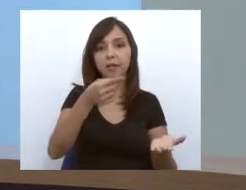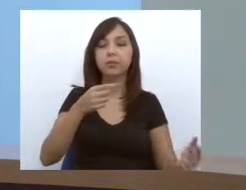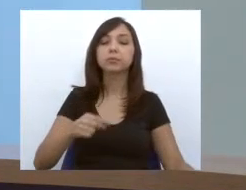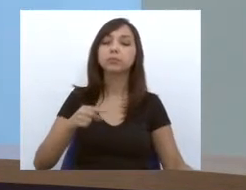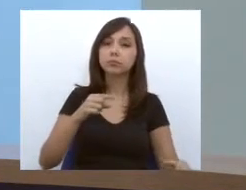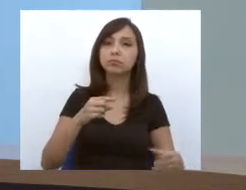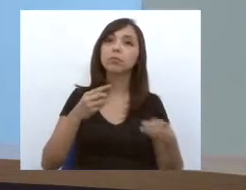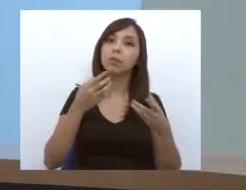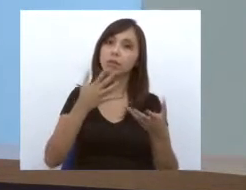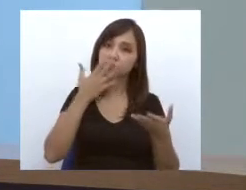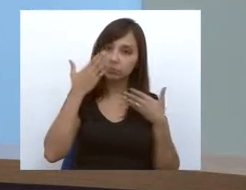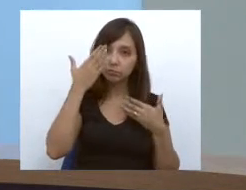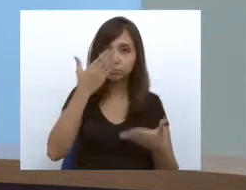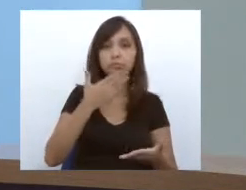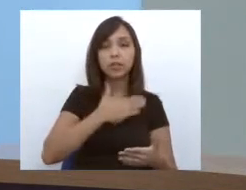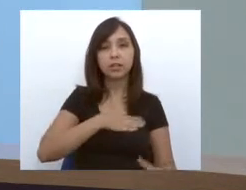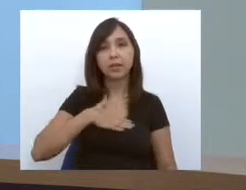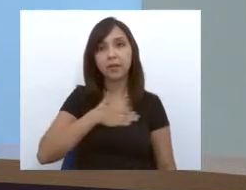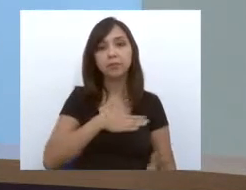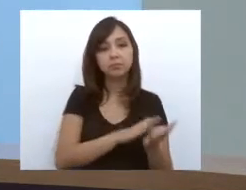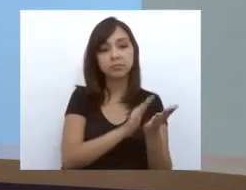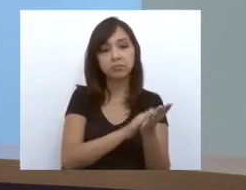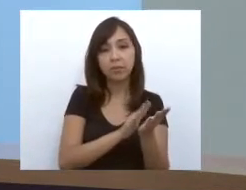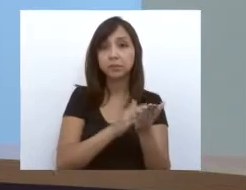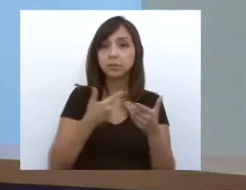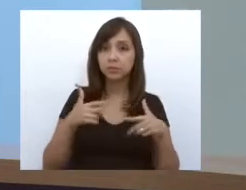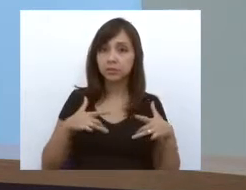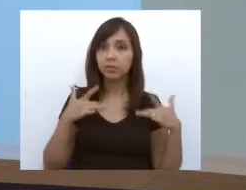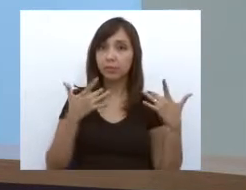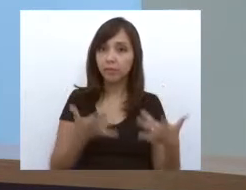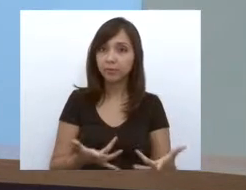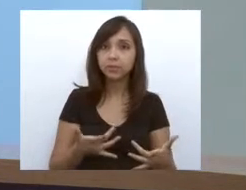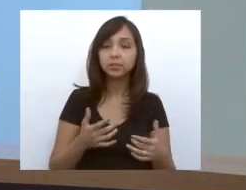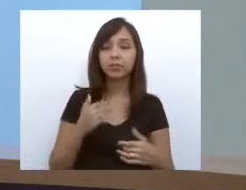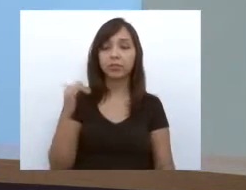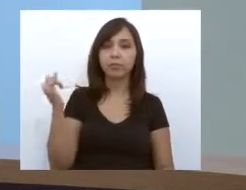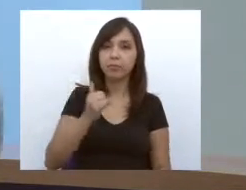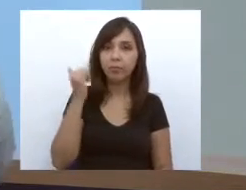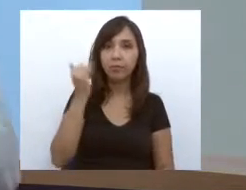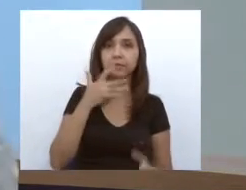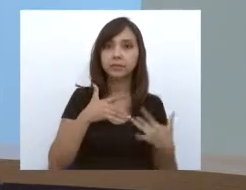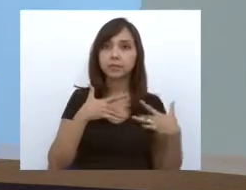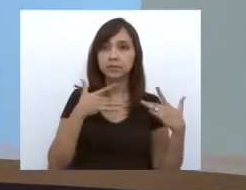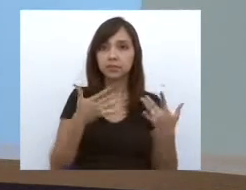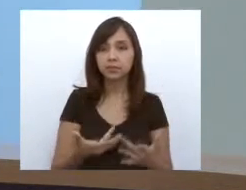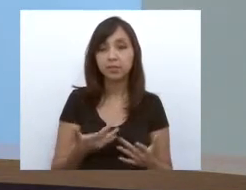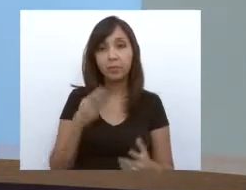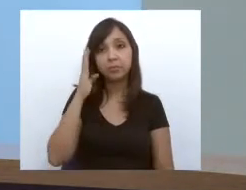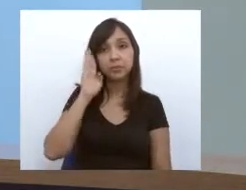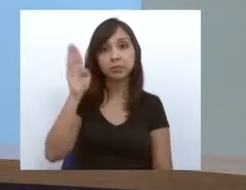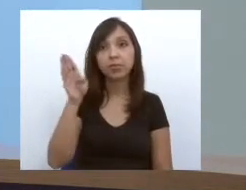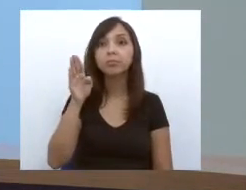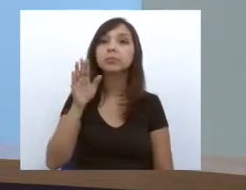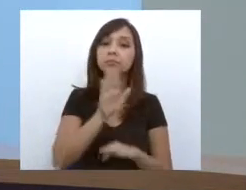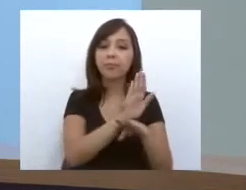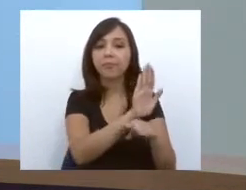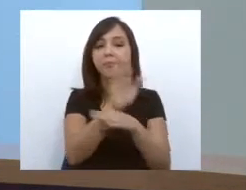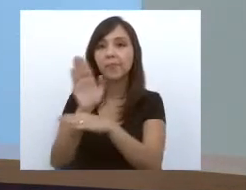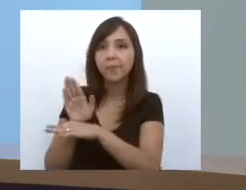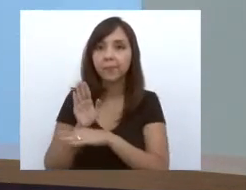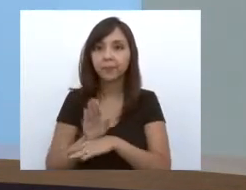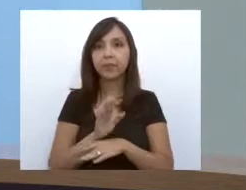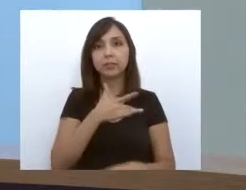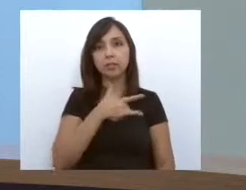Eu gostaria de parabenizá-los pela iniciativa, é uma importante iniciativa, principalmente para ajudar